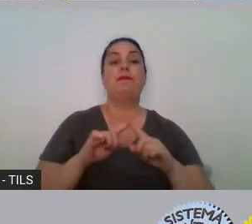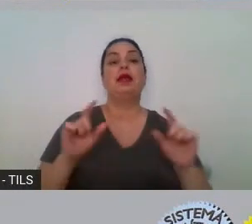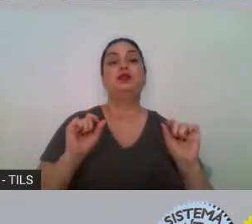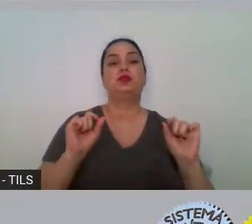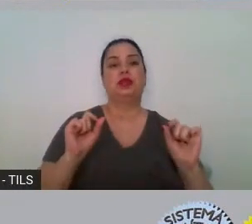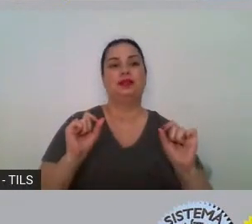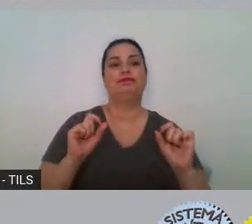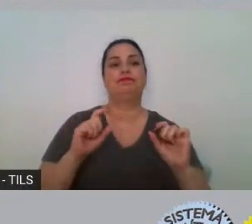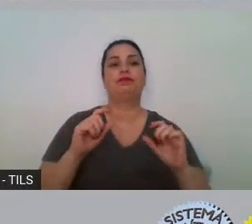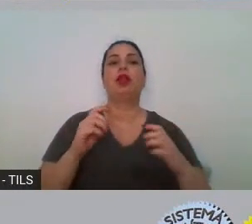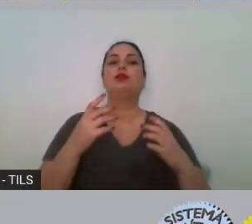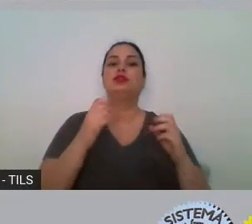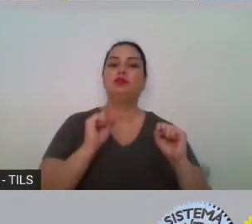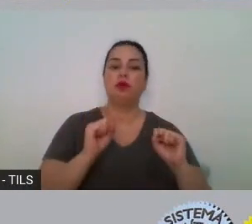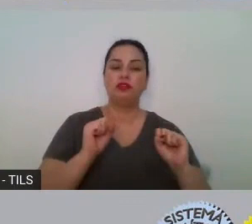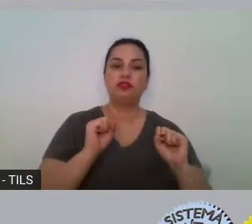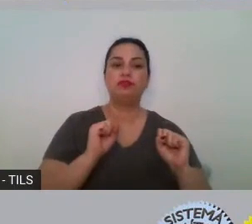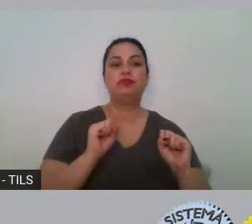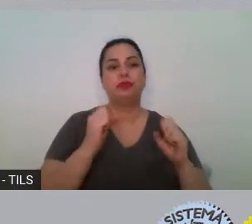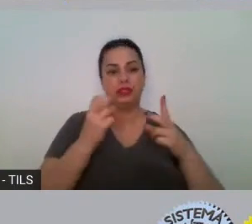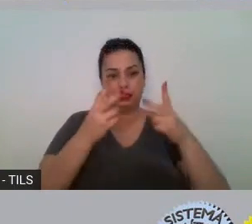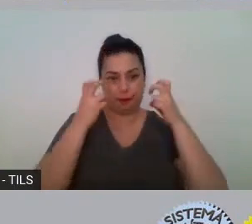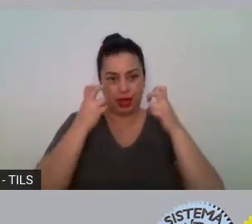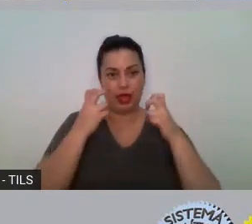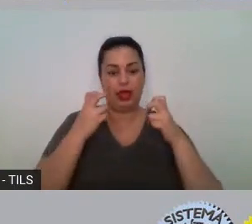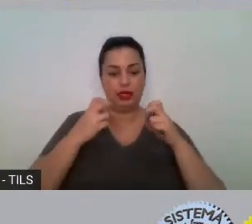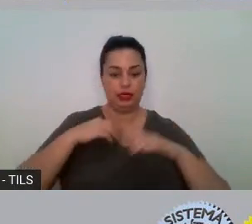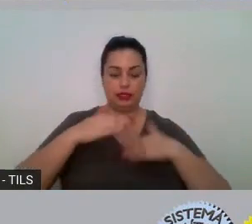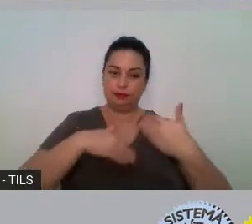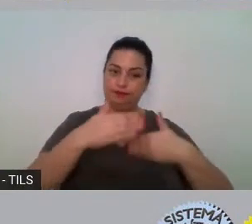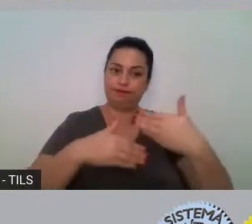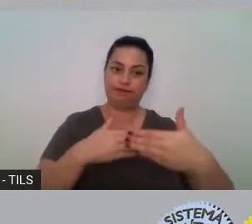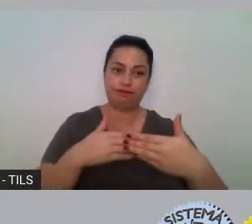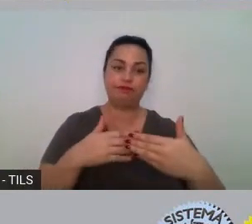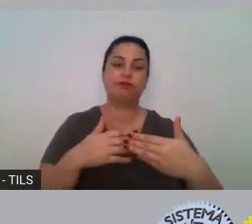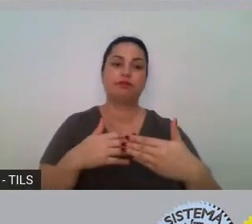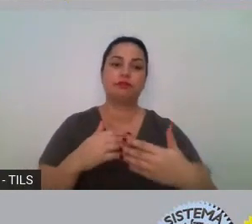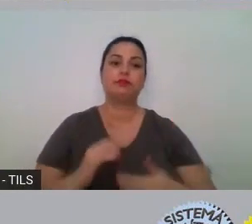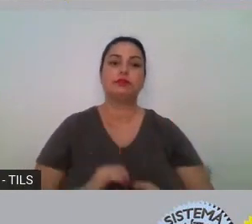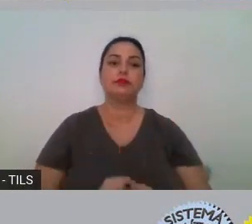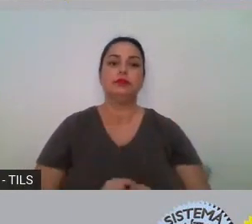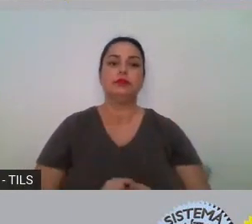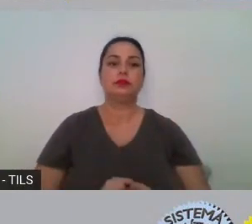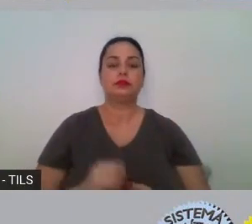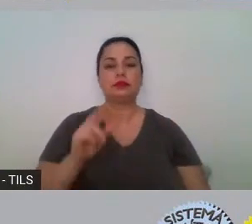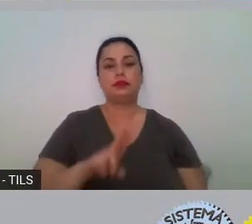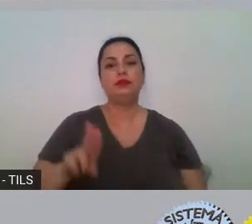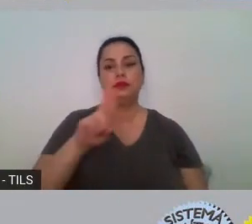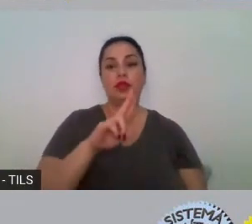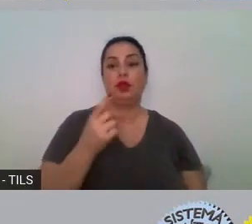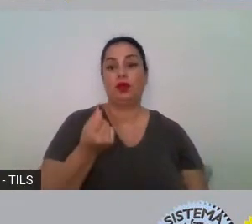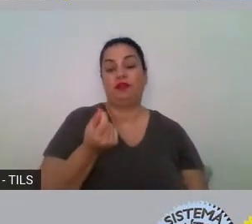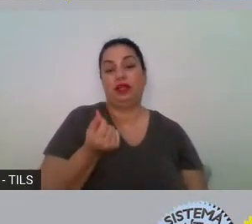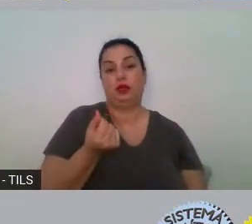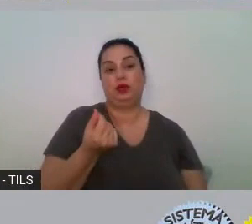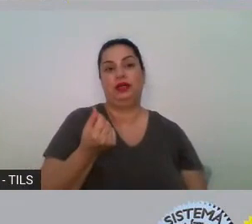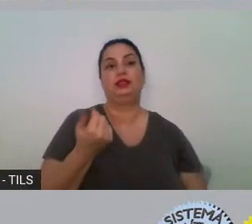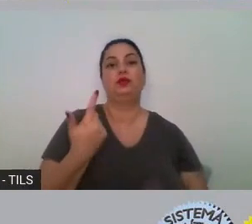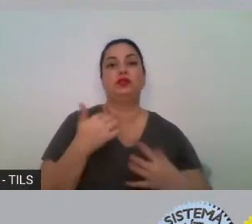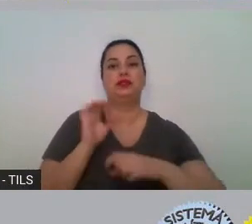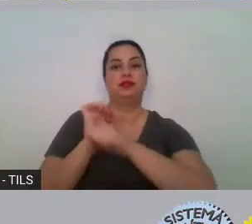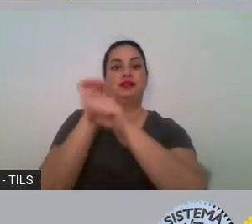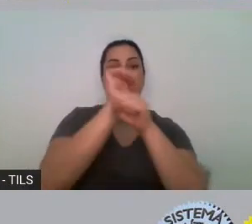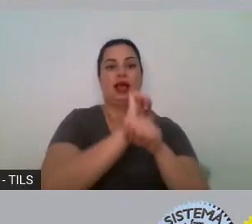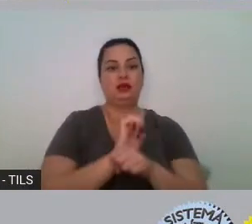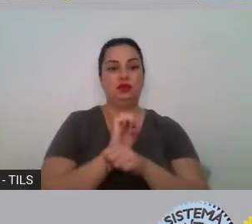das burguesias regionais, que usaram o capital estatal vindo dos bancos estaduais, bem como de todas as políticas estatais de